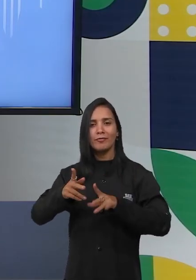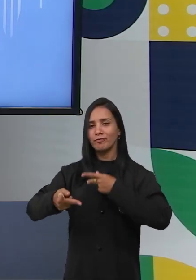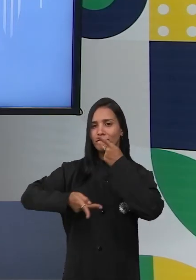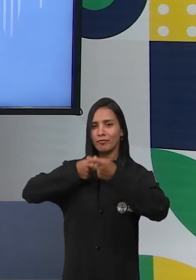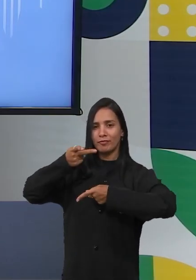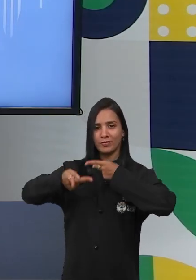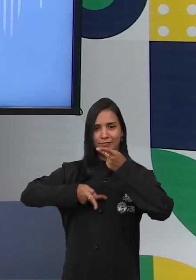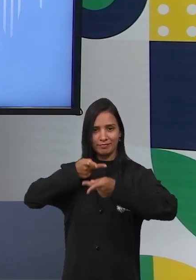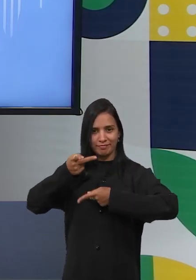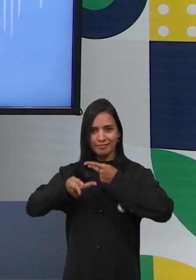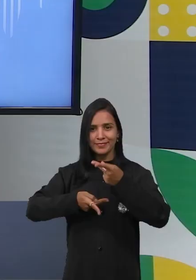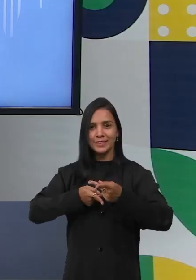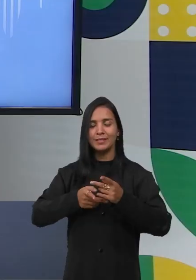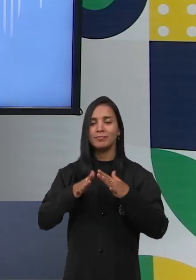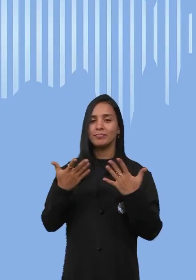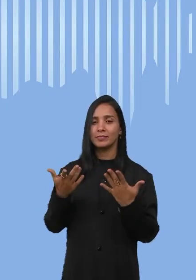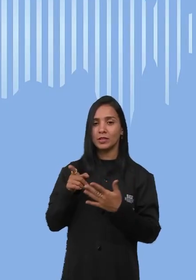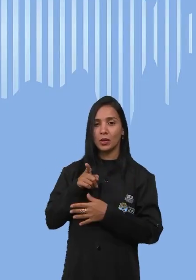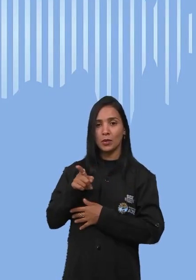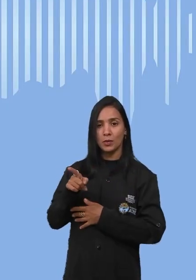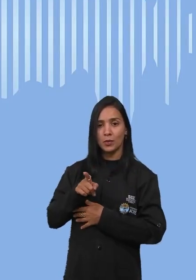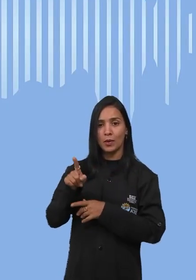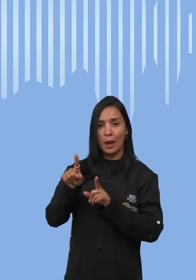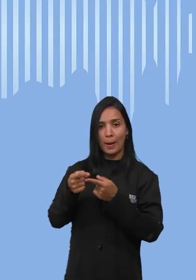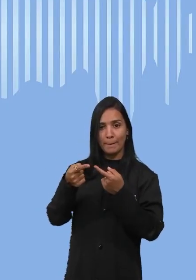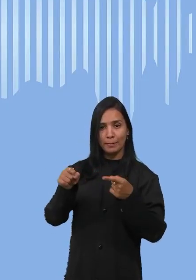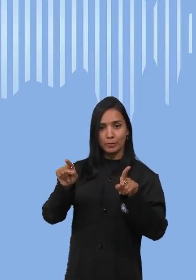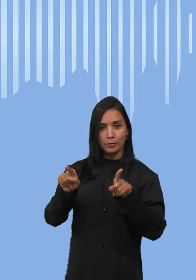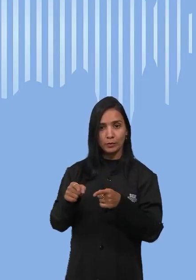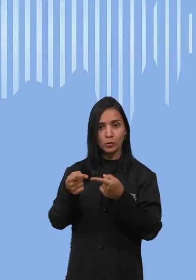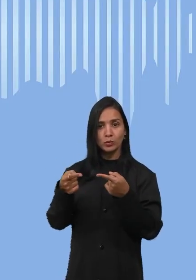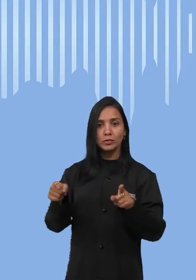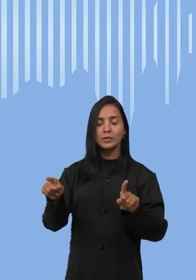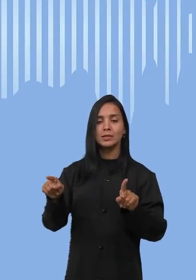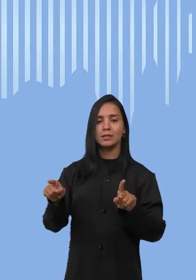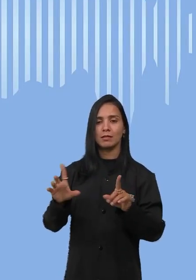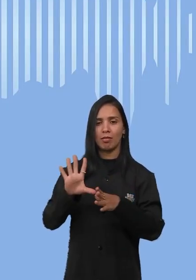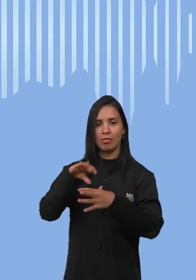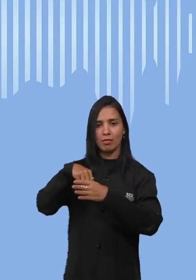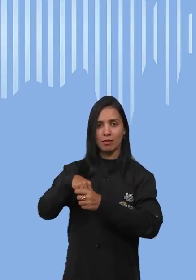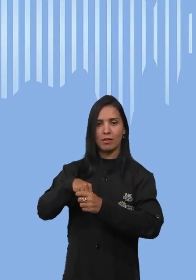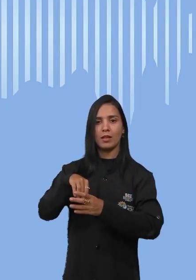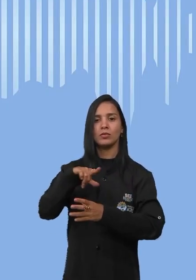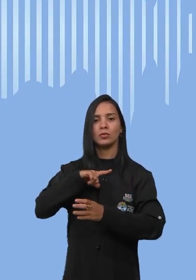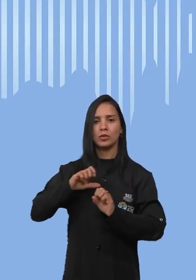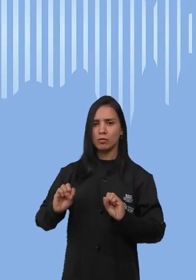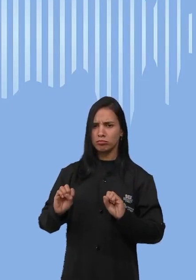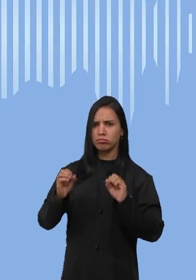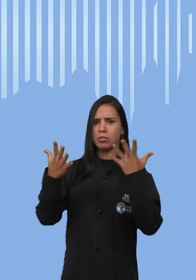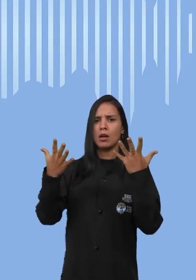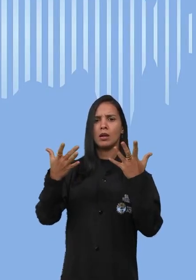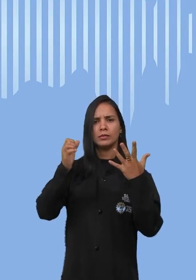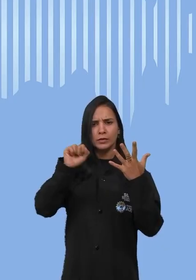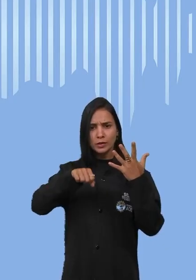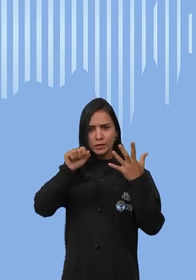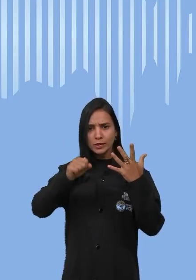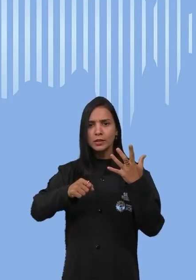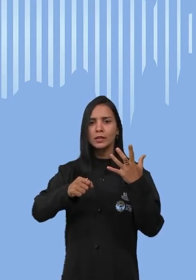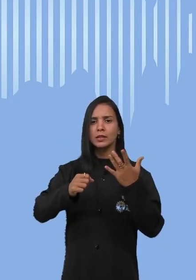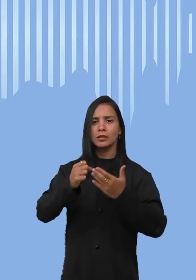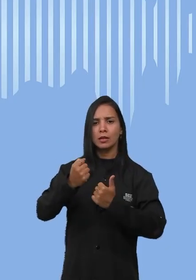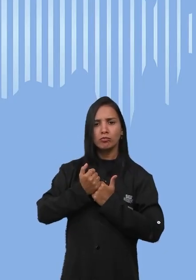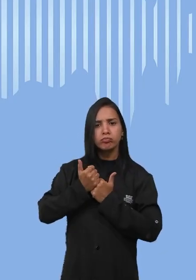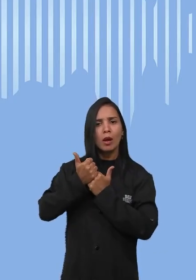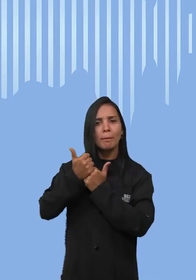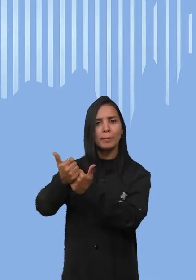Então aqui o Emicida, ele faz uma celebração mesmo à diversidade